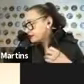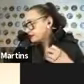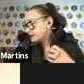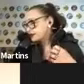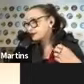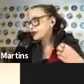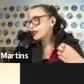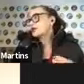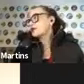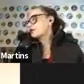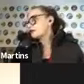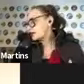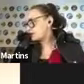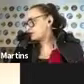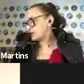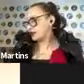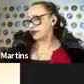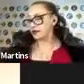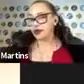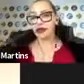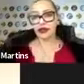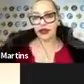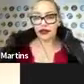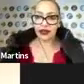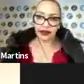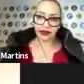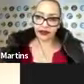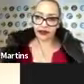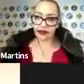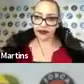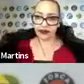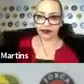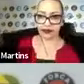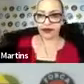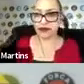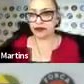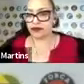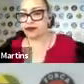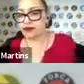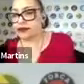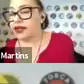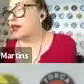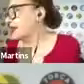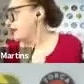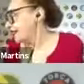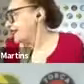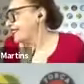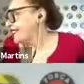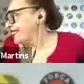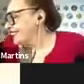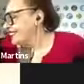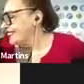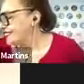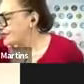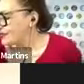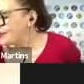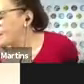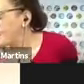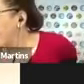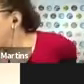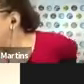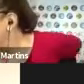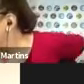que outrora a empresa fazia da melhor maneira possível. As refeições nossas eram refeições excelentes e